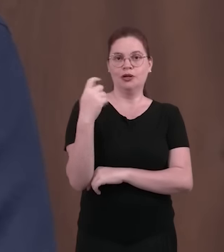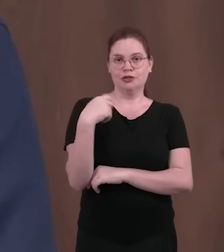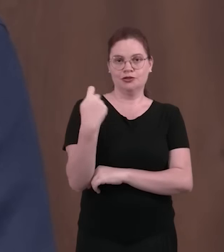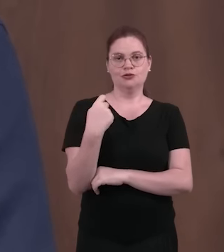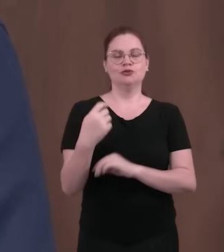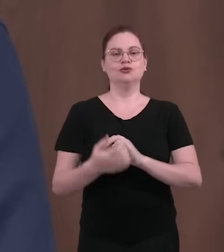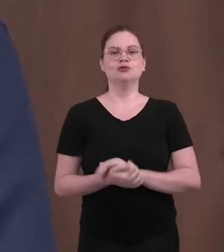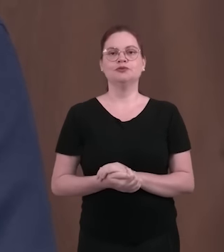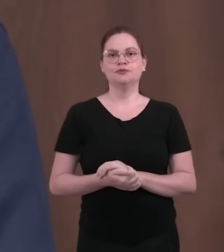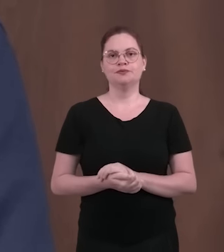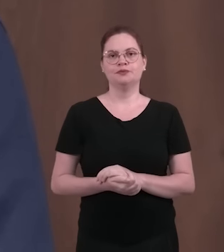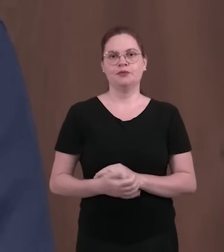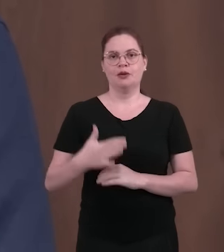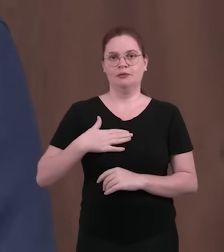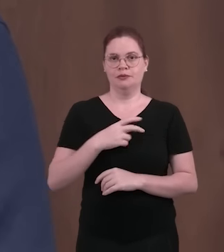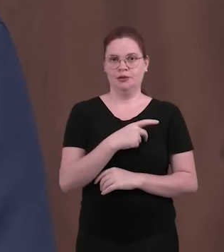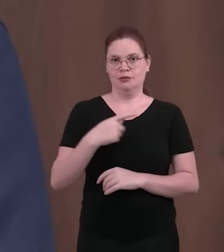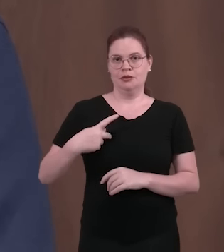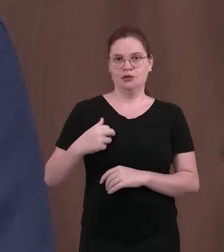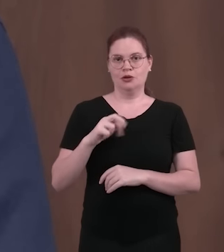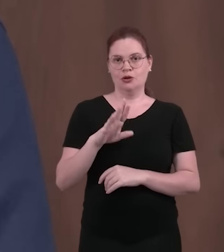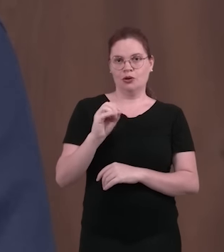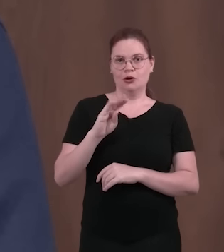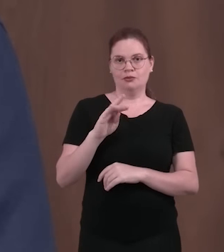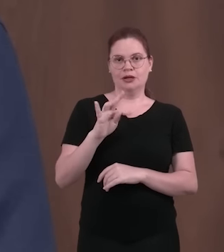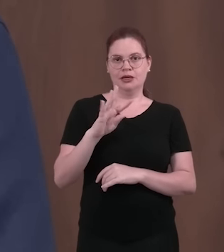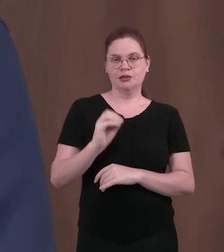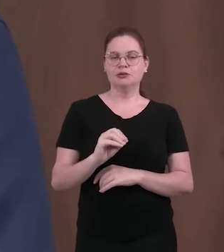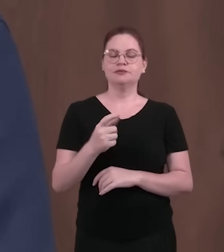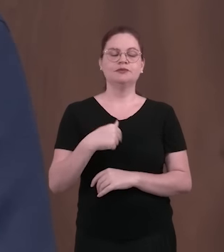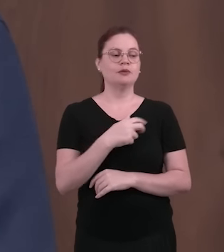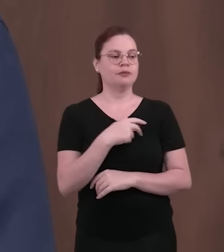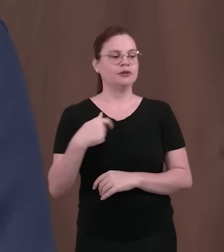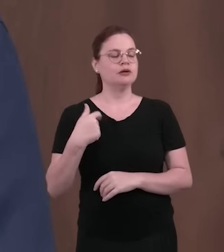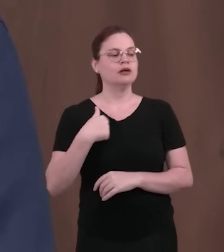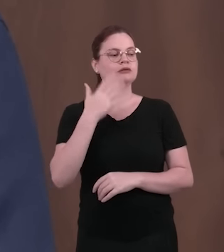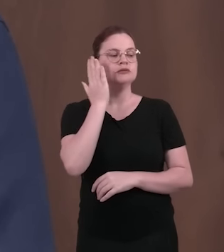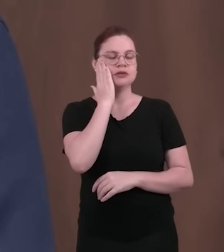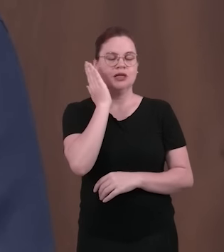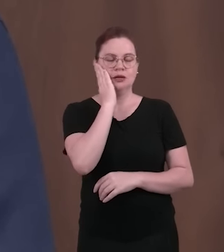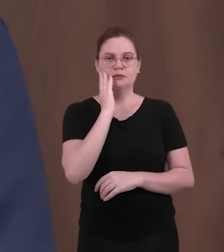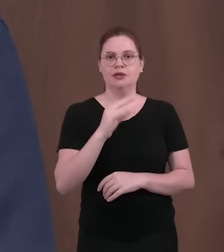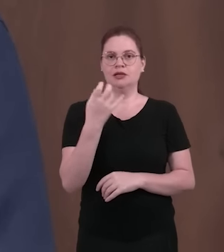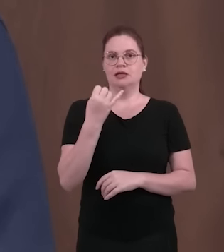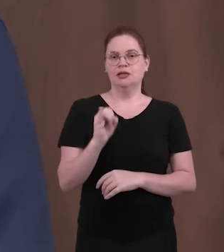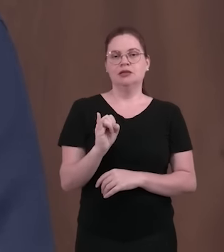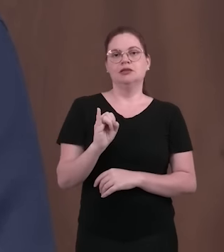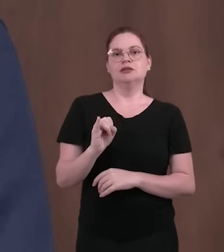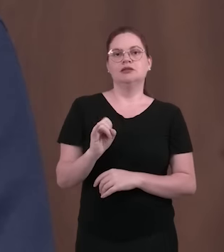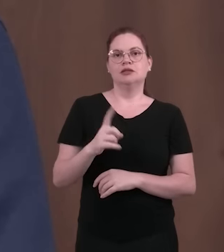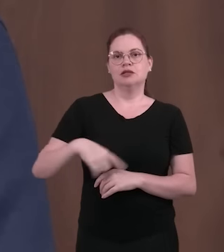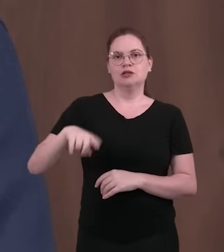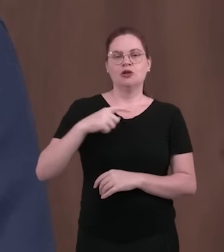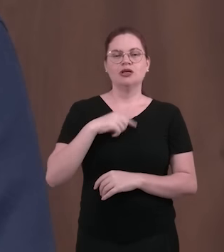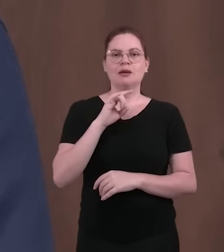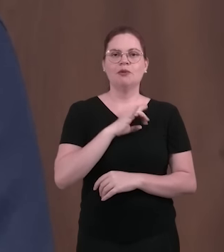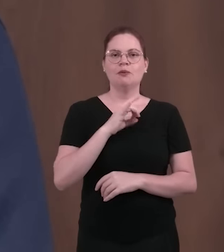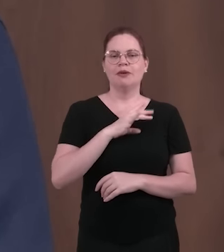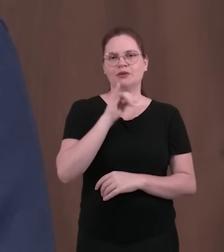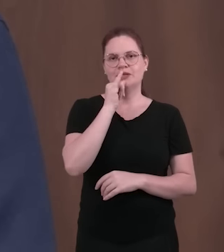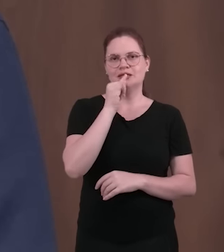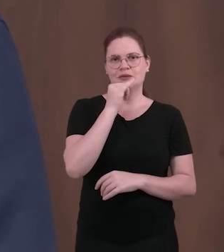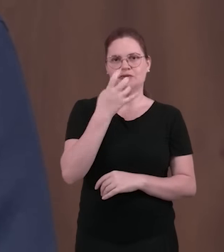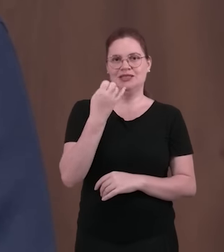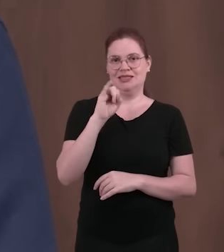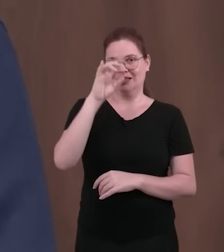ministério do pastor Roberto Júnior. E, pastor Tarcísio, eu gostaria de saber, quando temos medo que Deus tire algo das nossas vidas, isso é